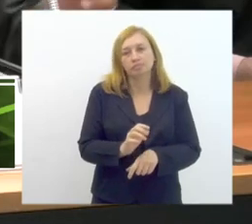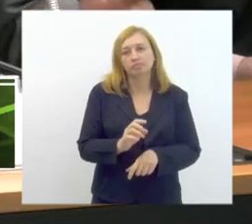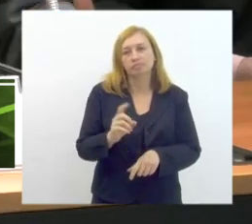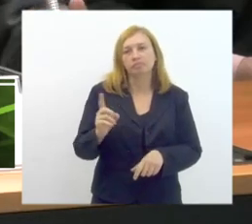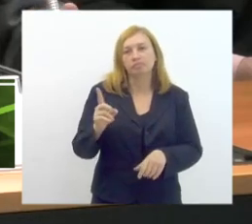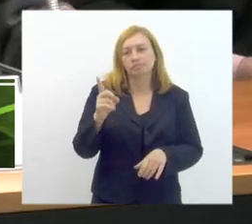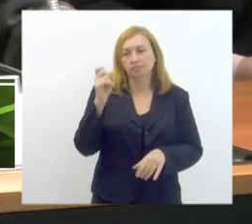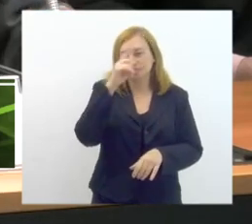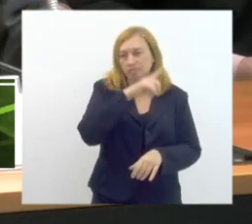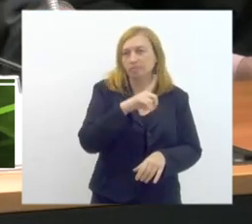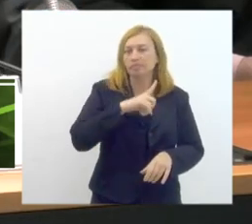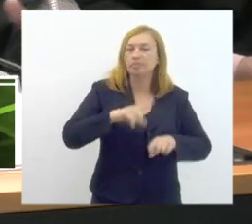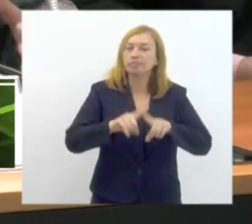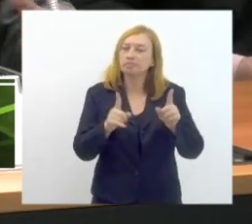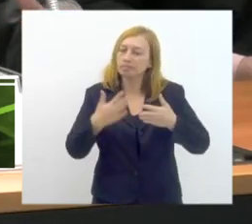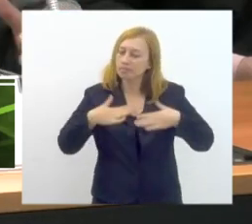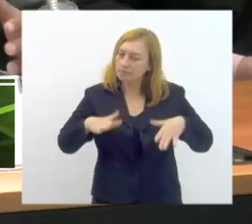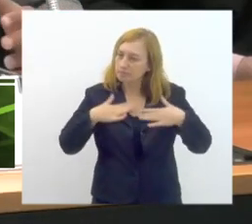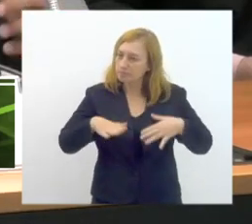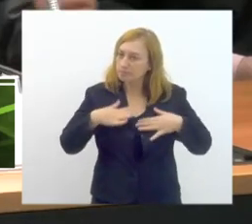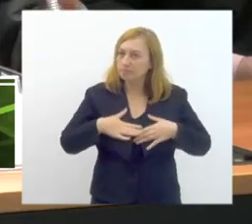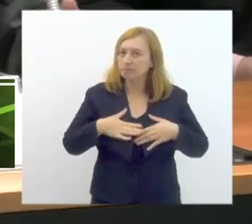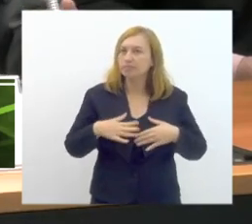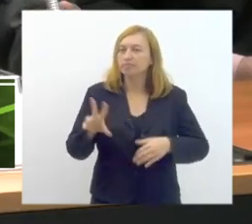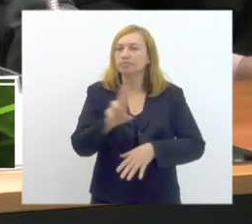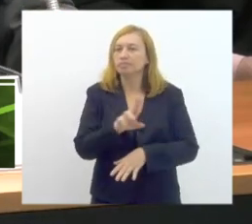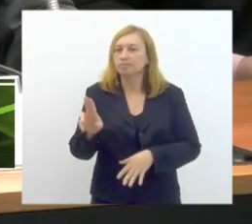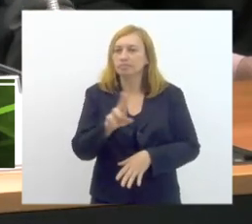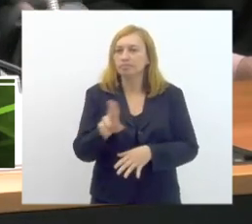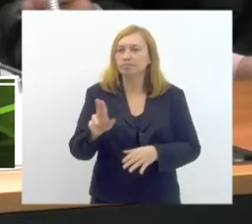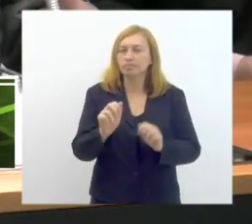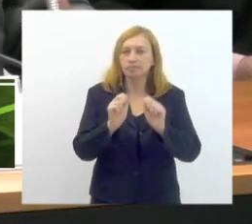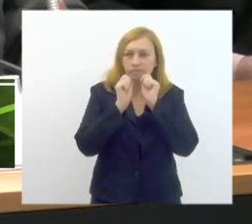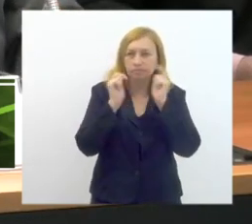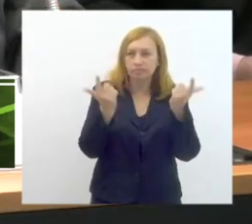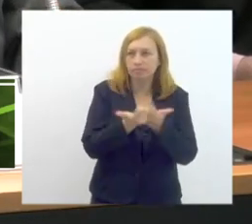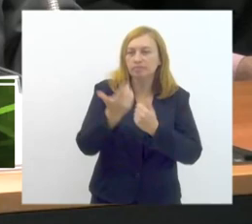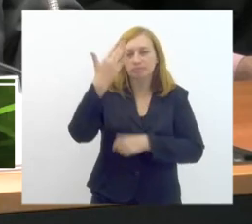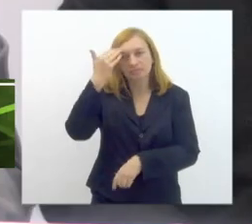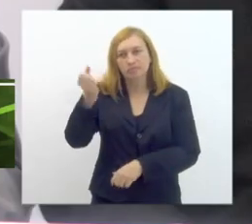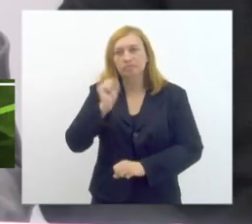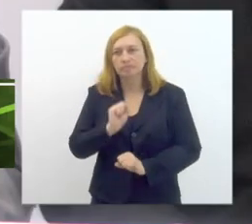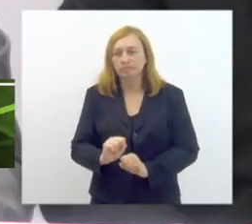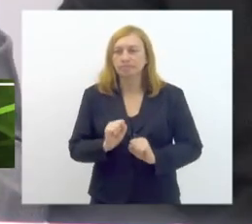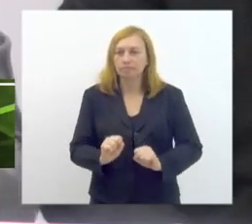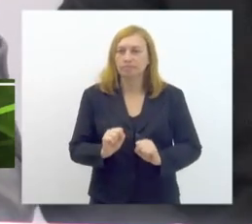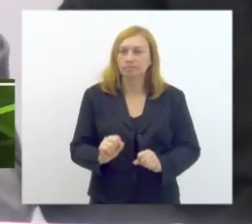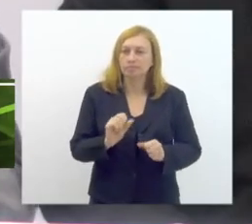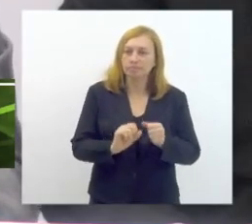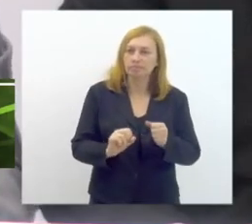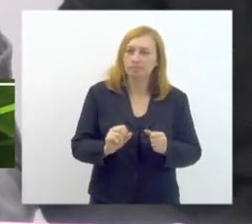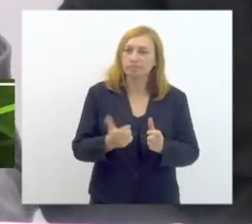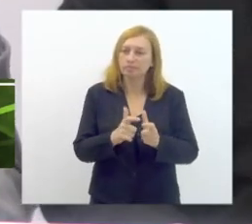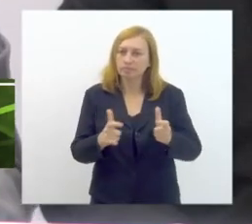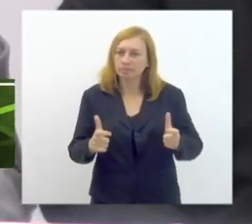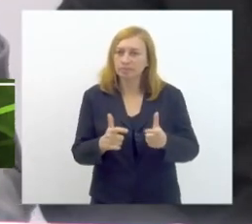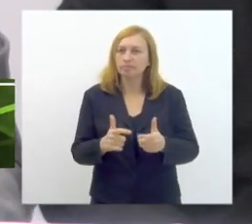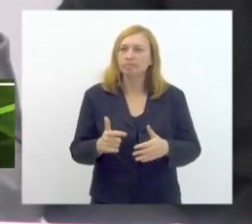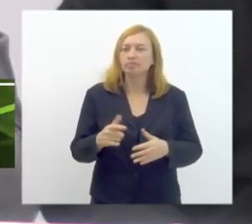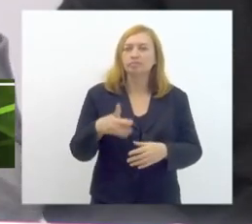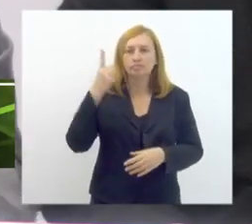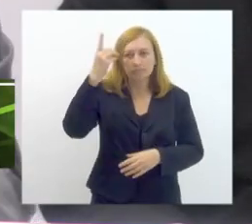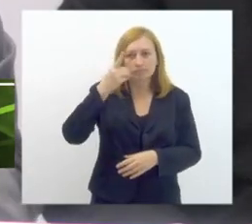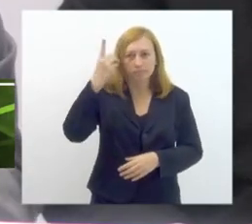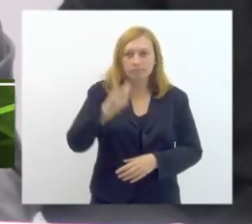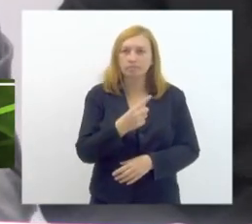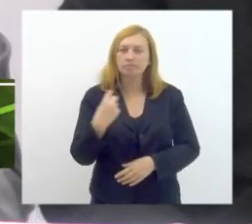agora, com mais tranquilidade, quero aqui, em nome da Assembleia Legislativa, sei que posso fazer, em nome da imensa maioria dos nossos deputados e